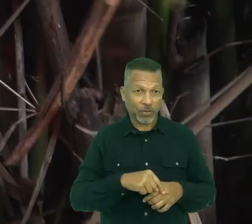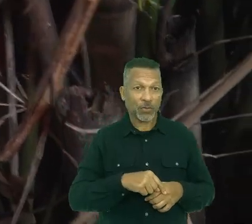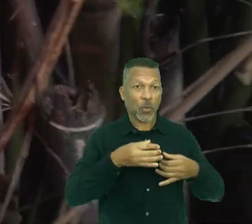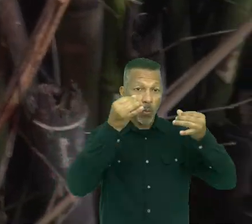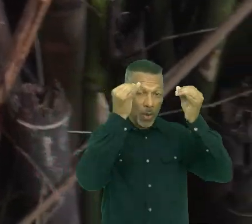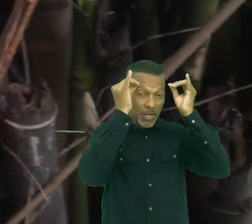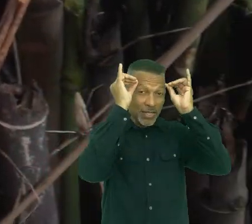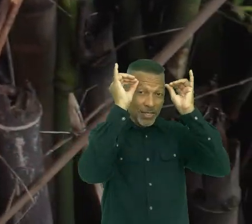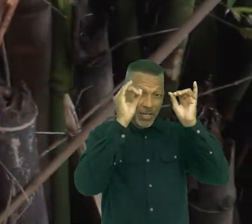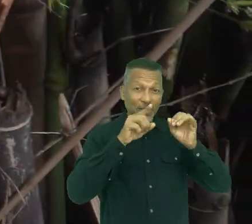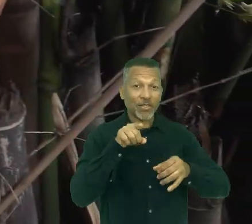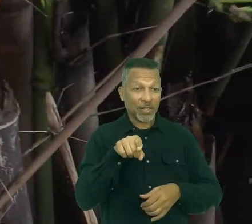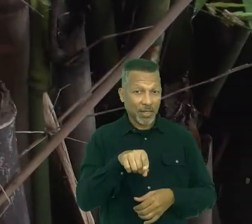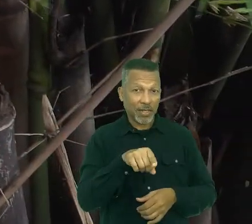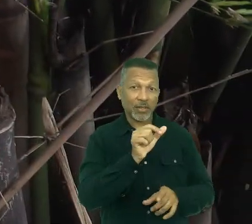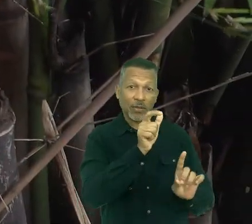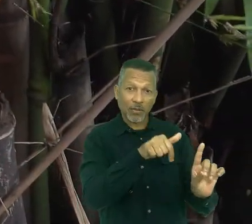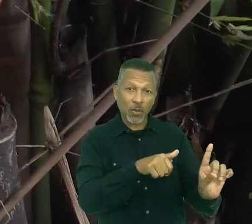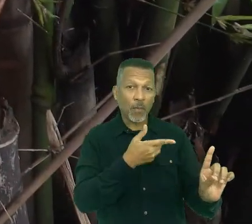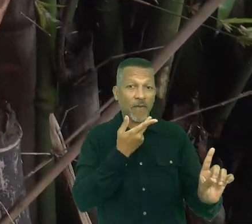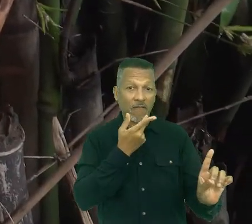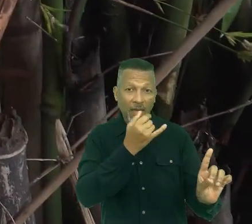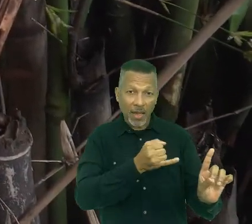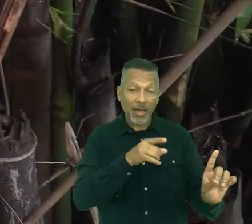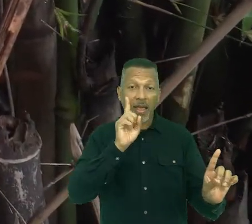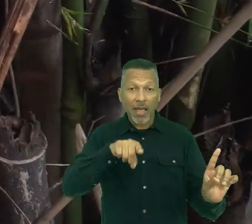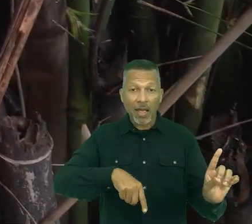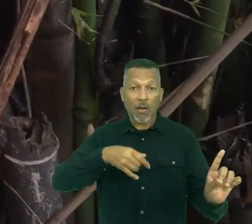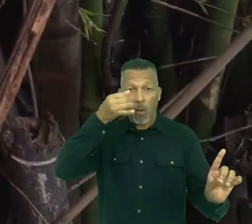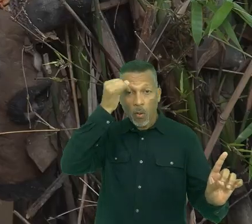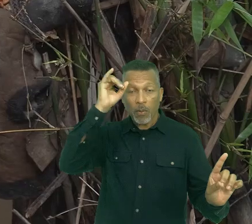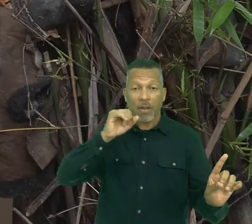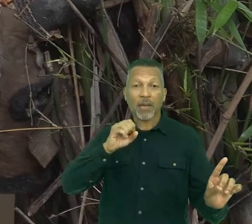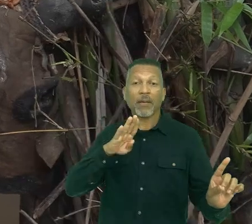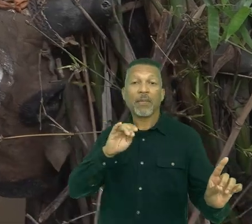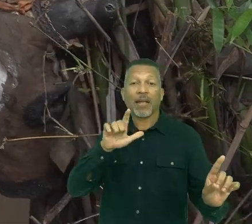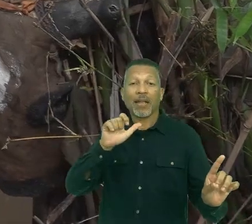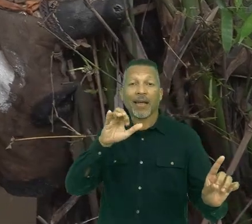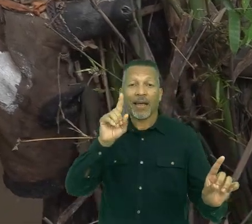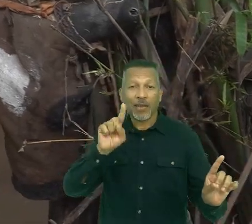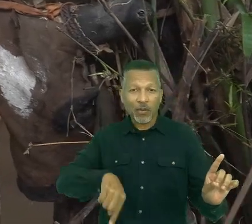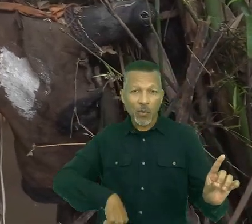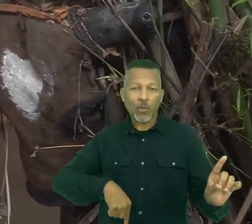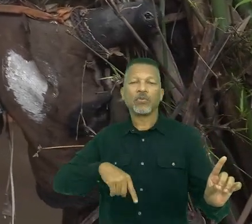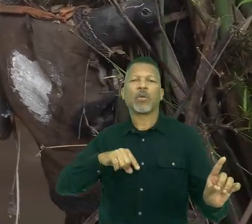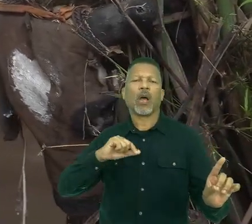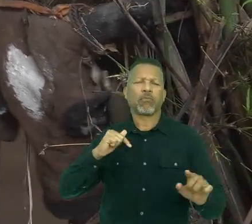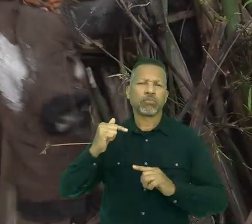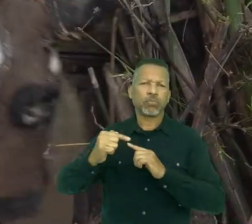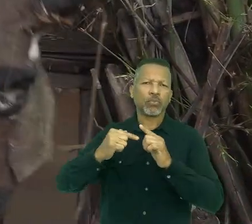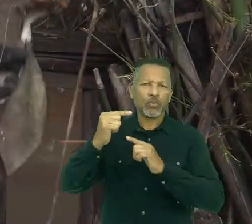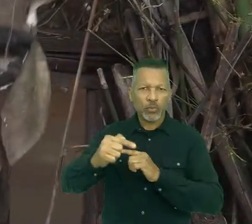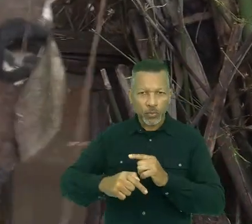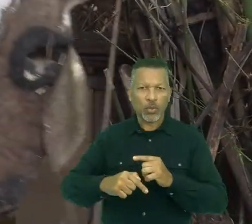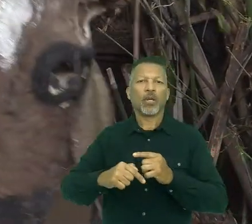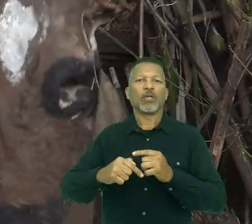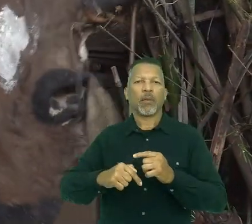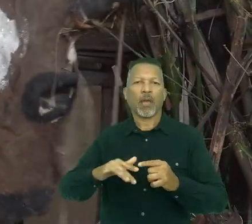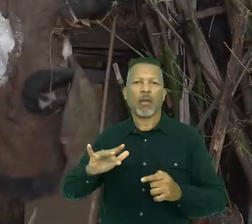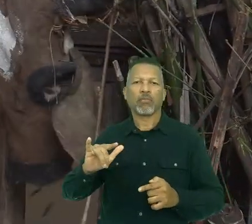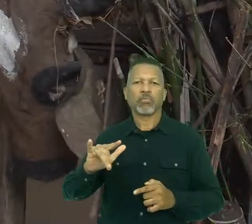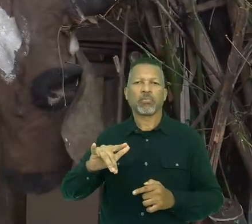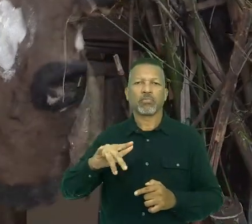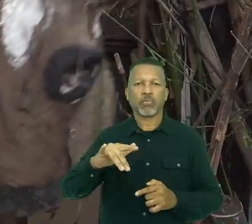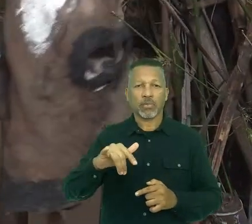boizinho que o seu Joaquim Sem Terra se refere é o boi balaio, onde teve início a tradição do Bumba Meu Boi,